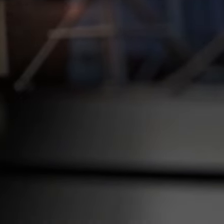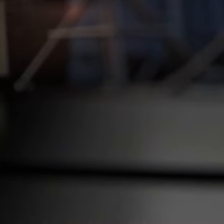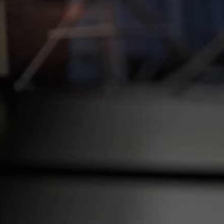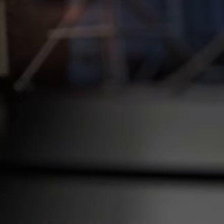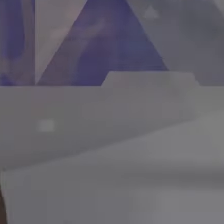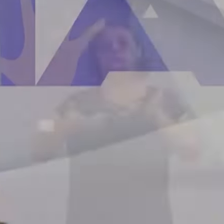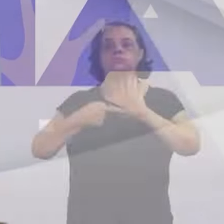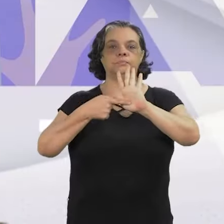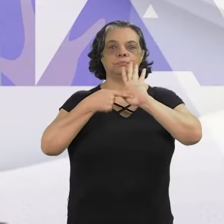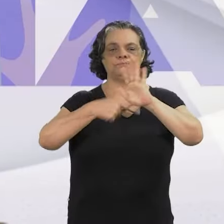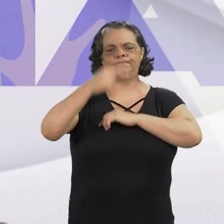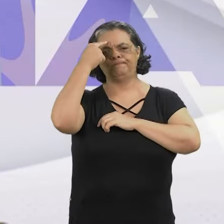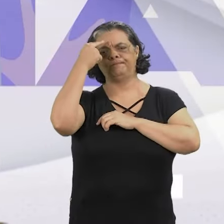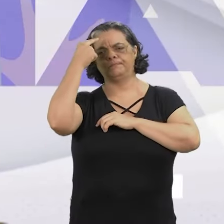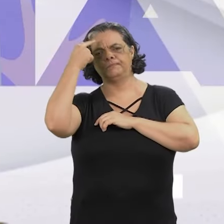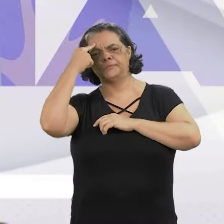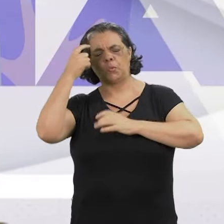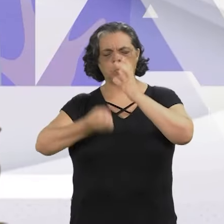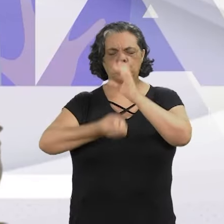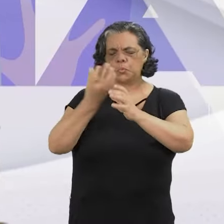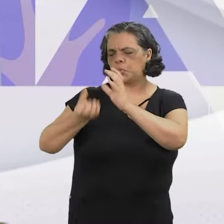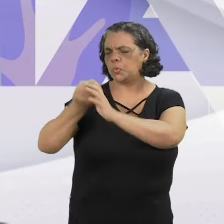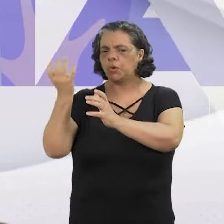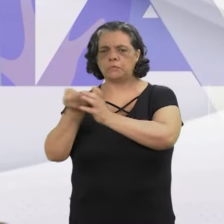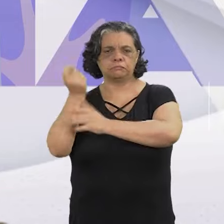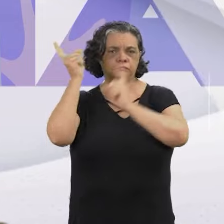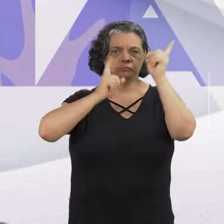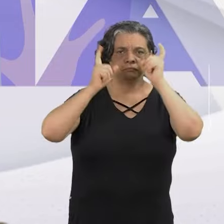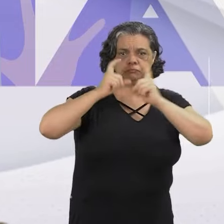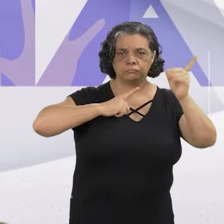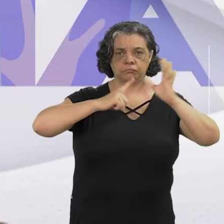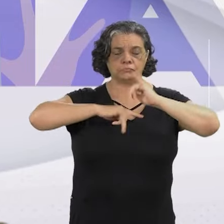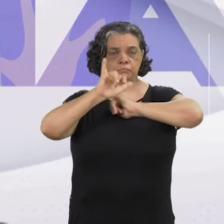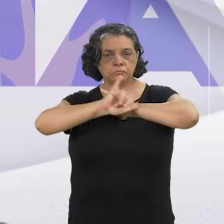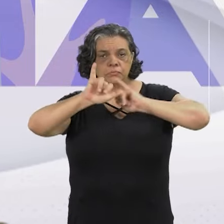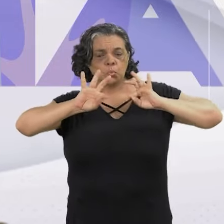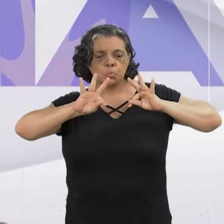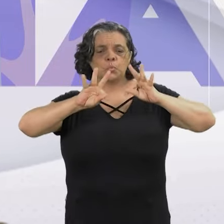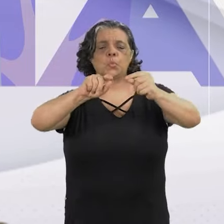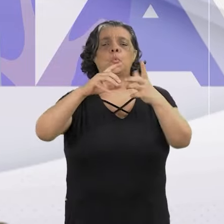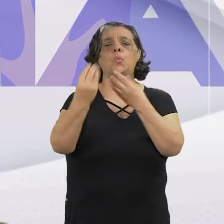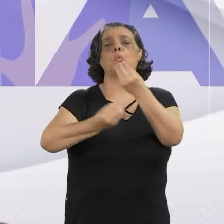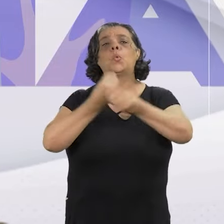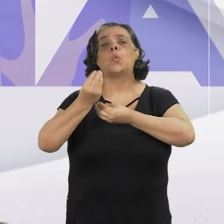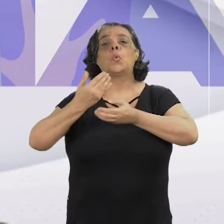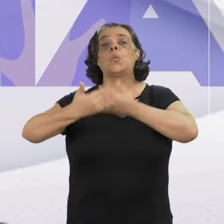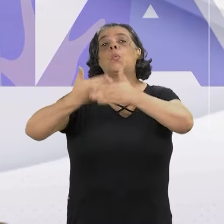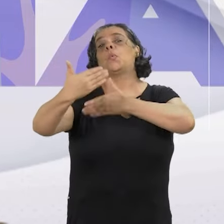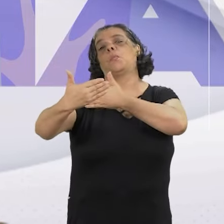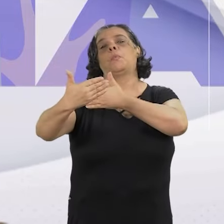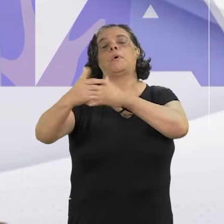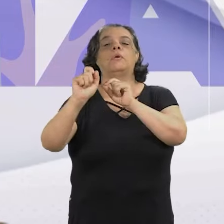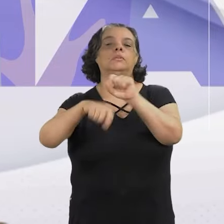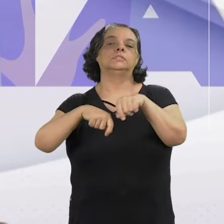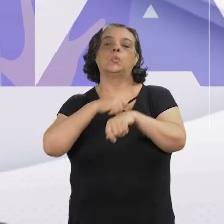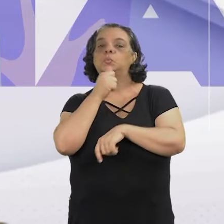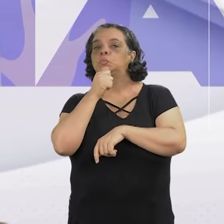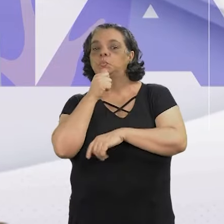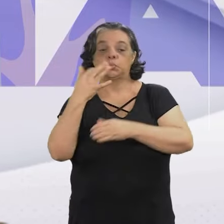Freire a manifestação do pensamento a criação a expressão e a informação sobre qualquer forma processo ou